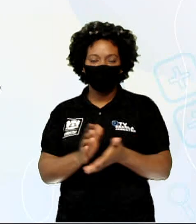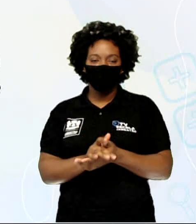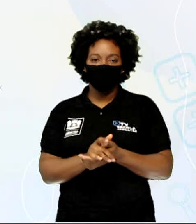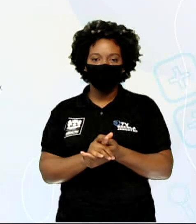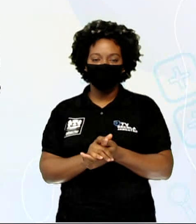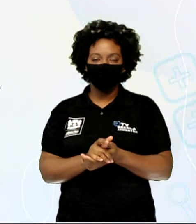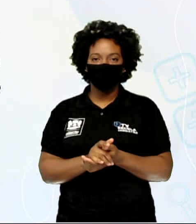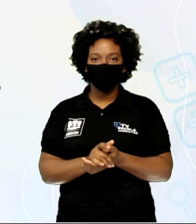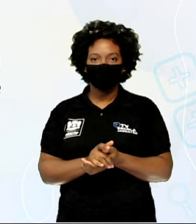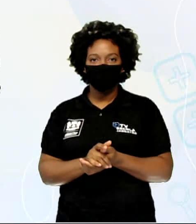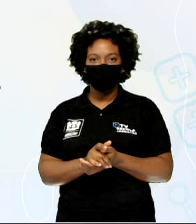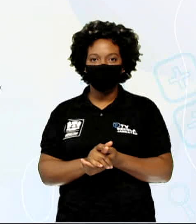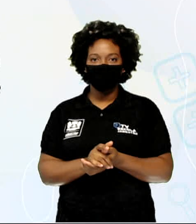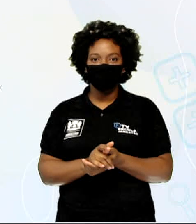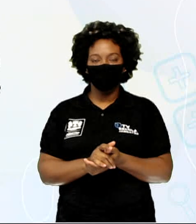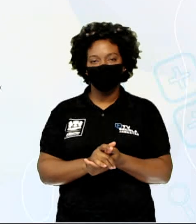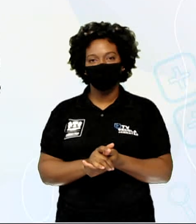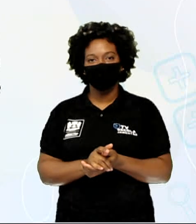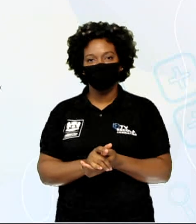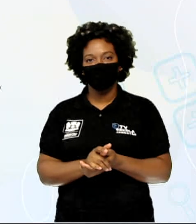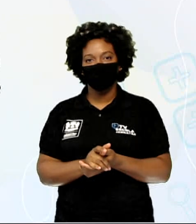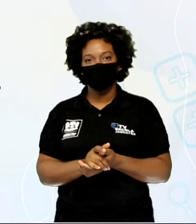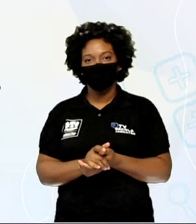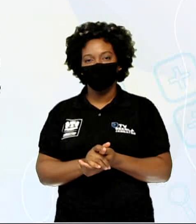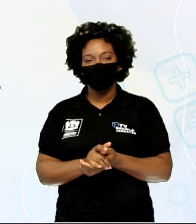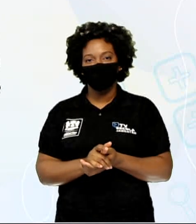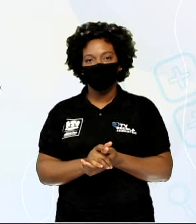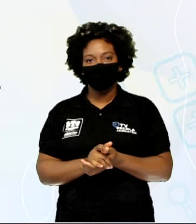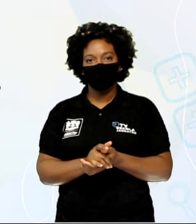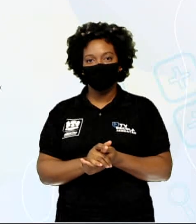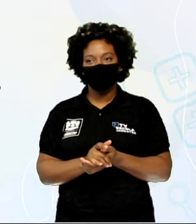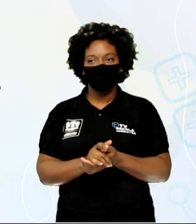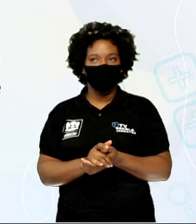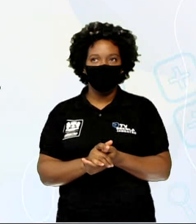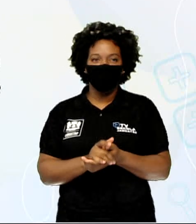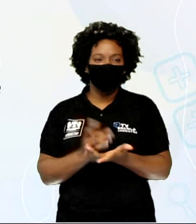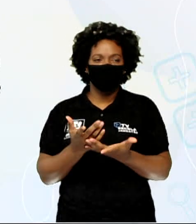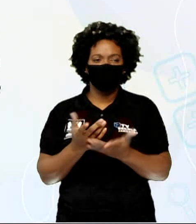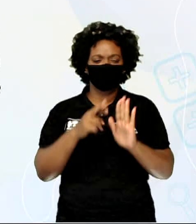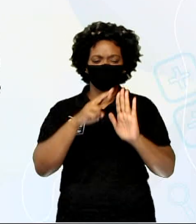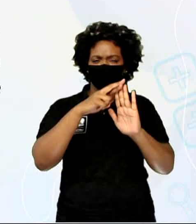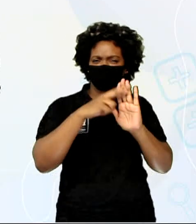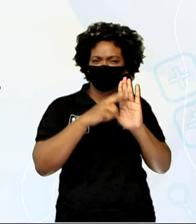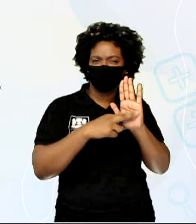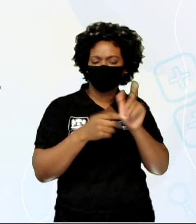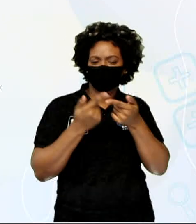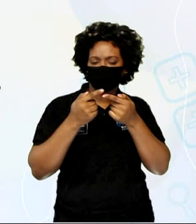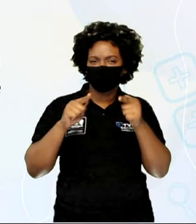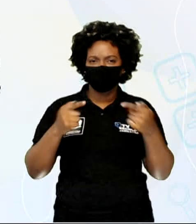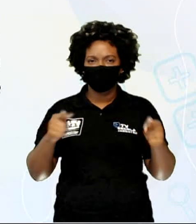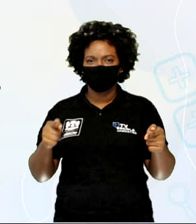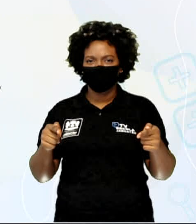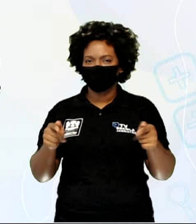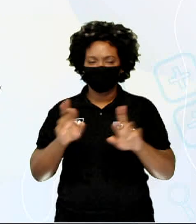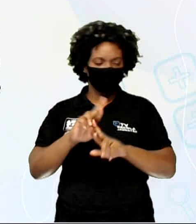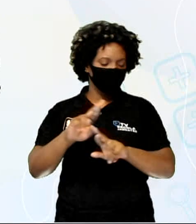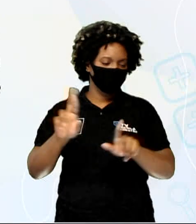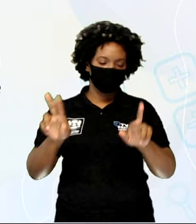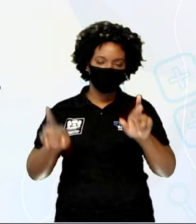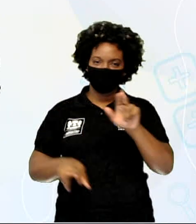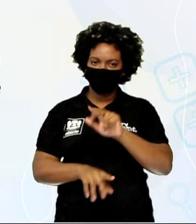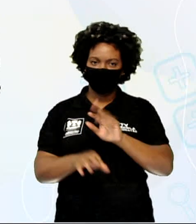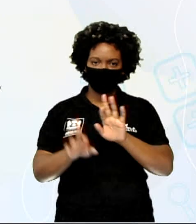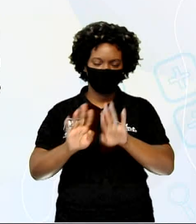espontânea, regionalista, e ela é totalmente despreocupada com as normas gramaticais, totalmente diferente da